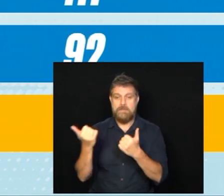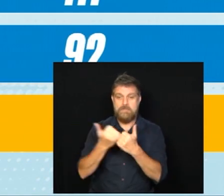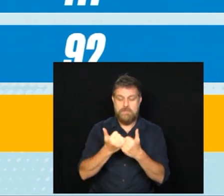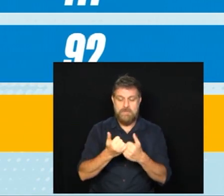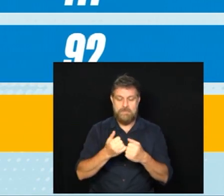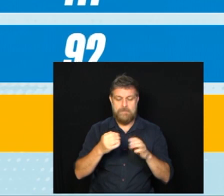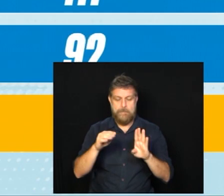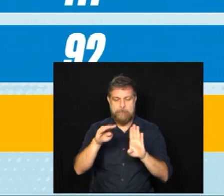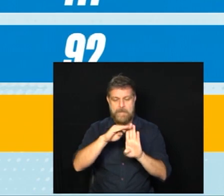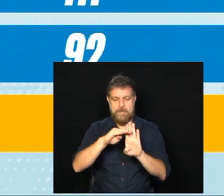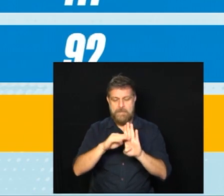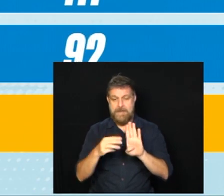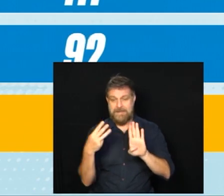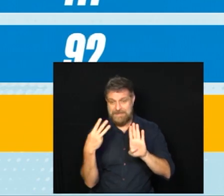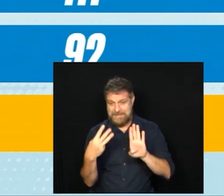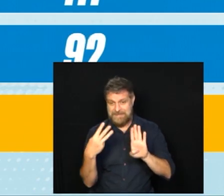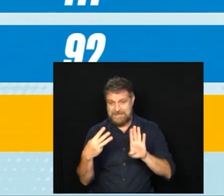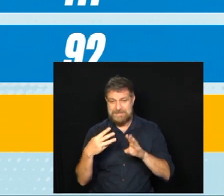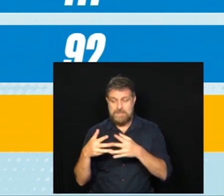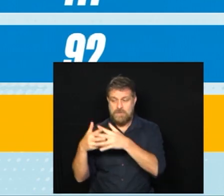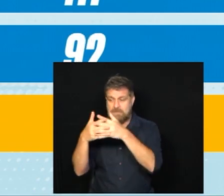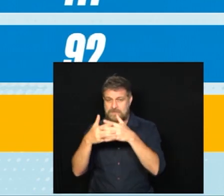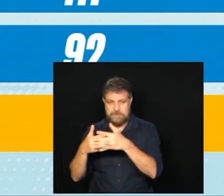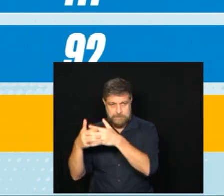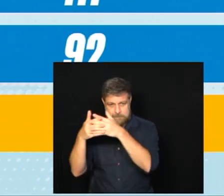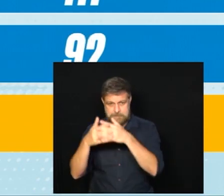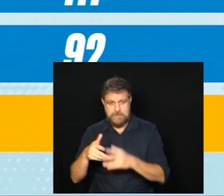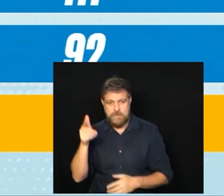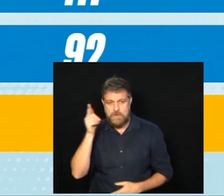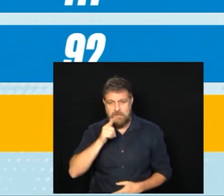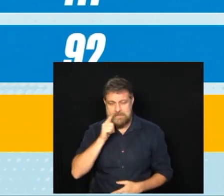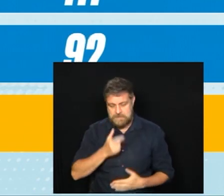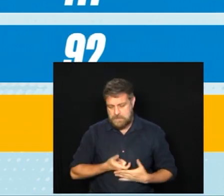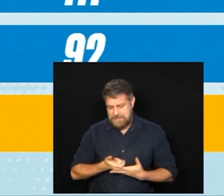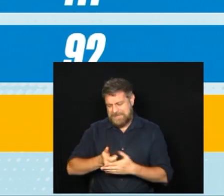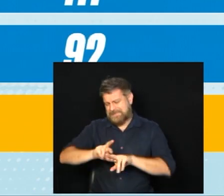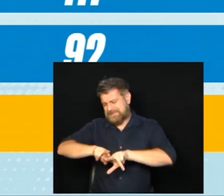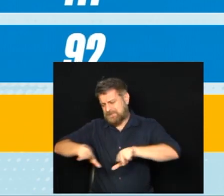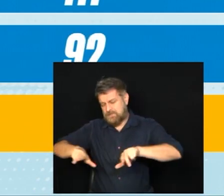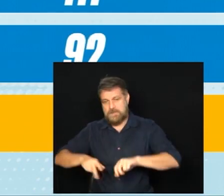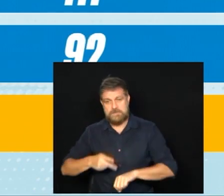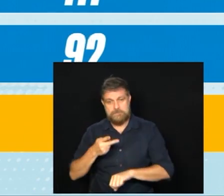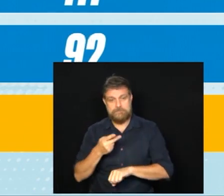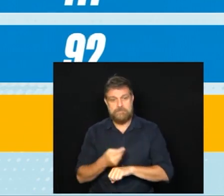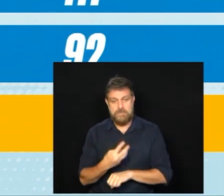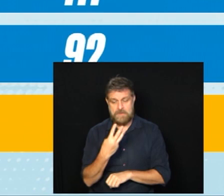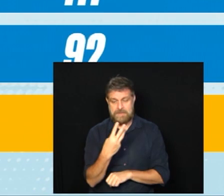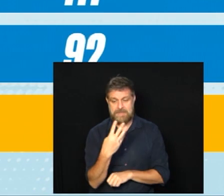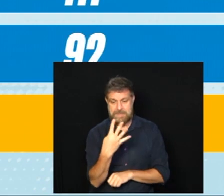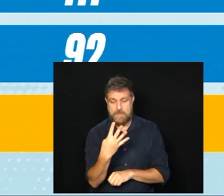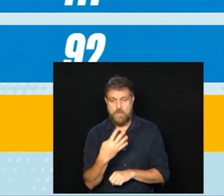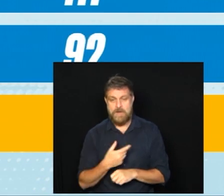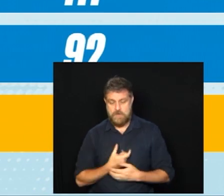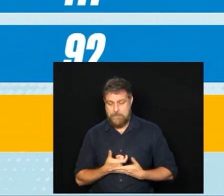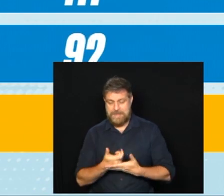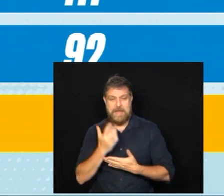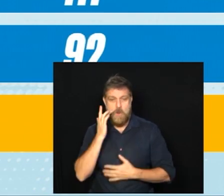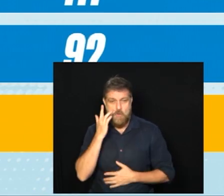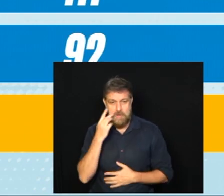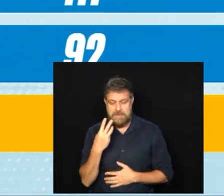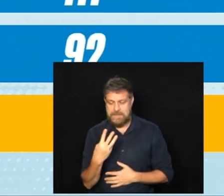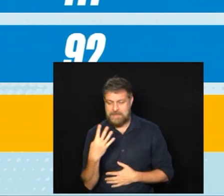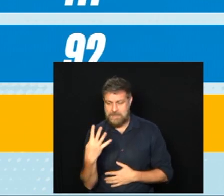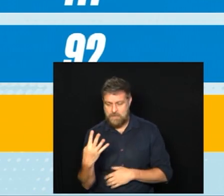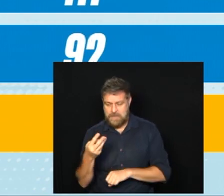uma grande campanha, uma arrancada no atletismo, com muitas medalhas de ouro, chegando a 34, também tem